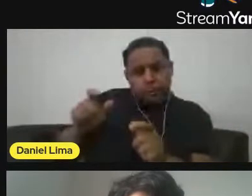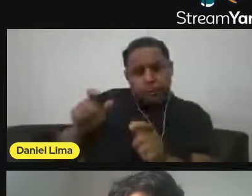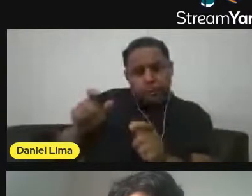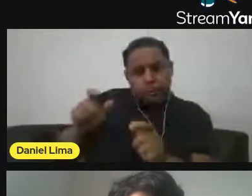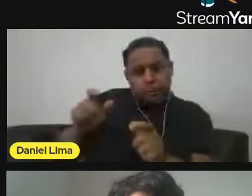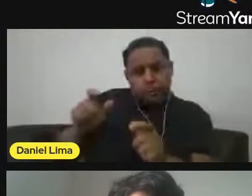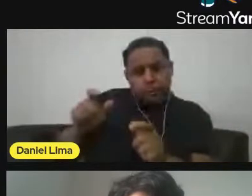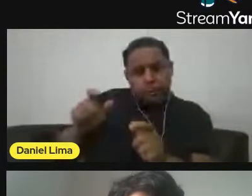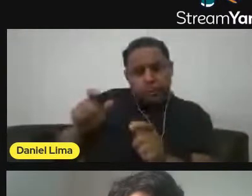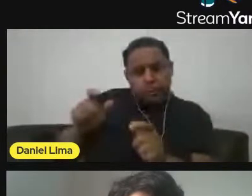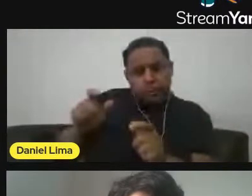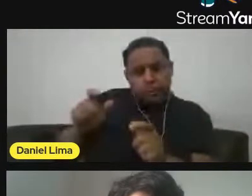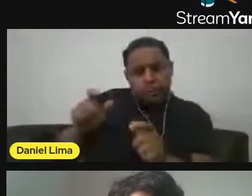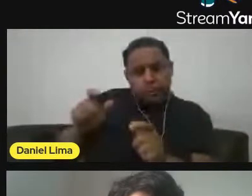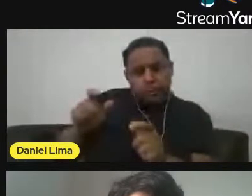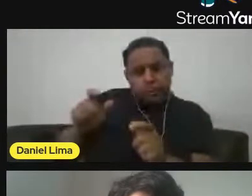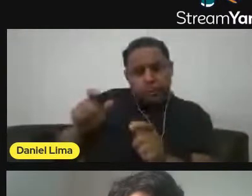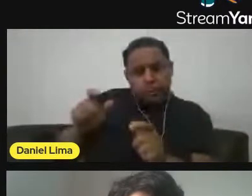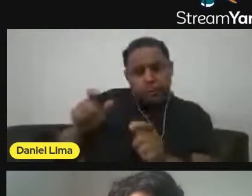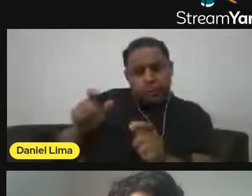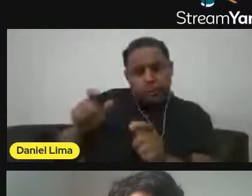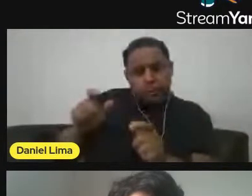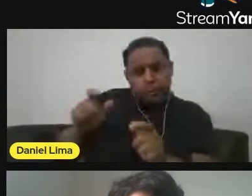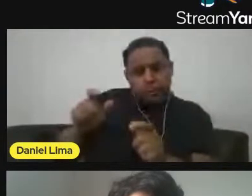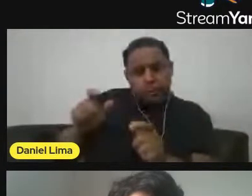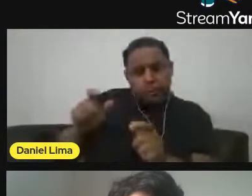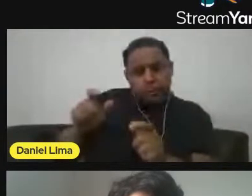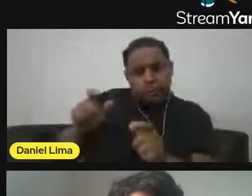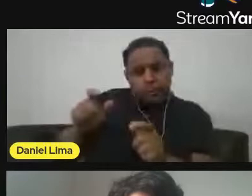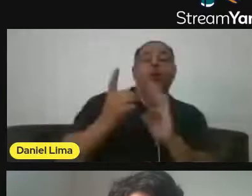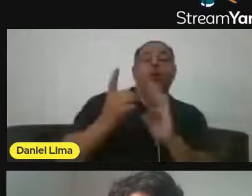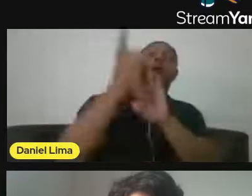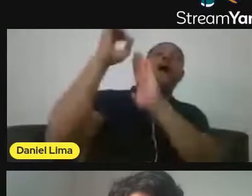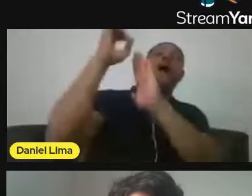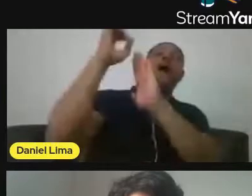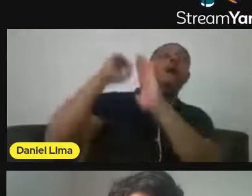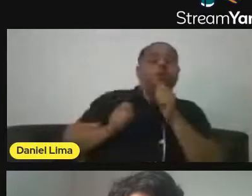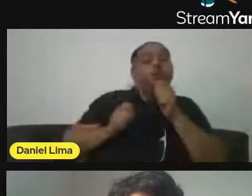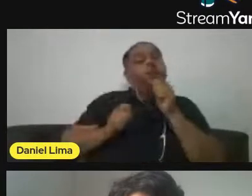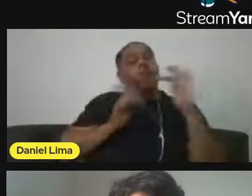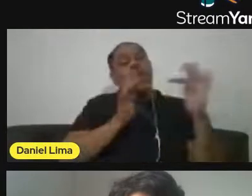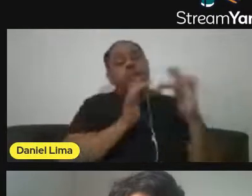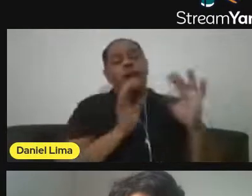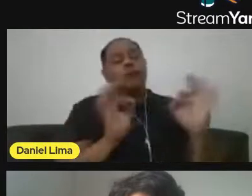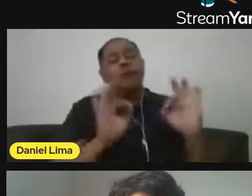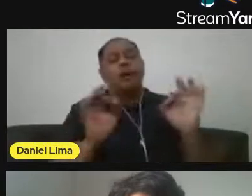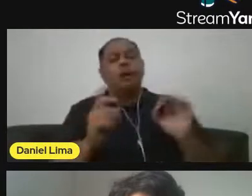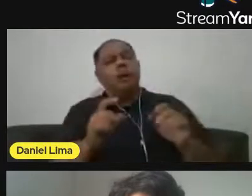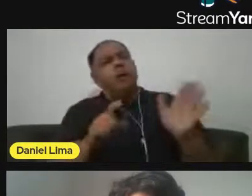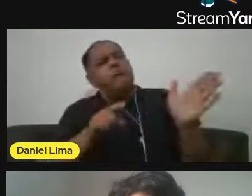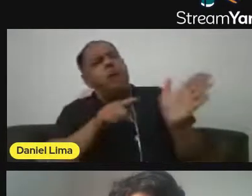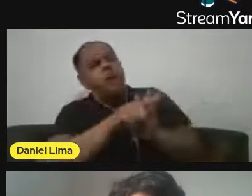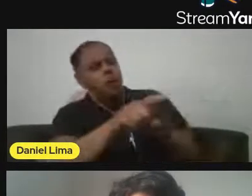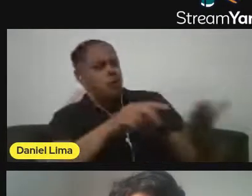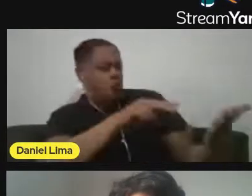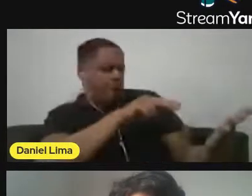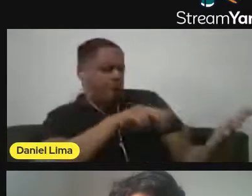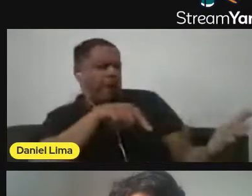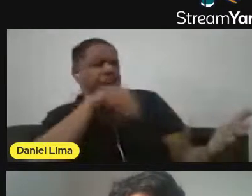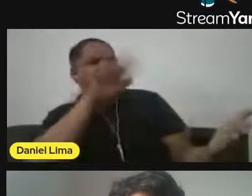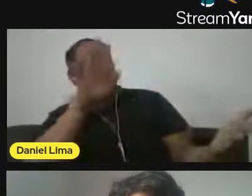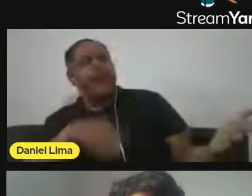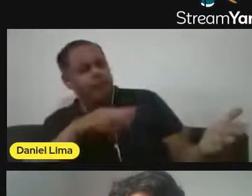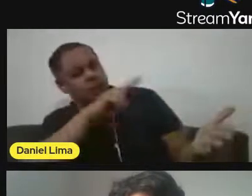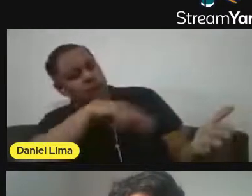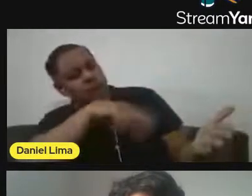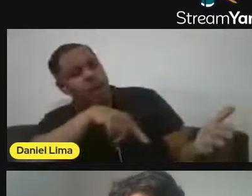contato prévio com Fernando Pessoa, se pergunte o que é que eu estou lendo, quem é que eu estou lendo, por que que uma hora ele diz algo